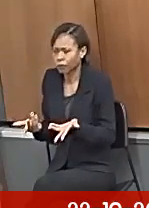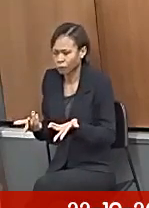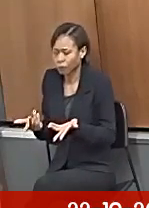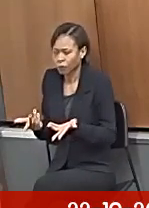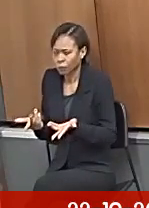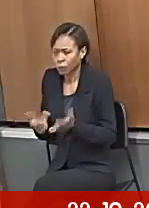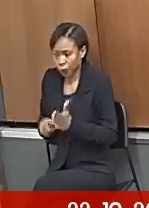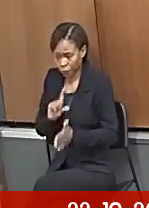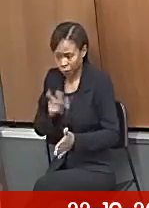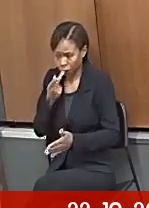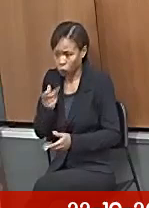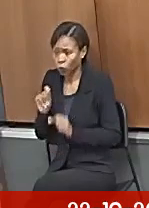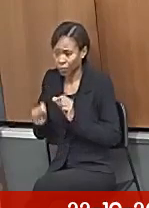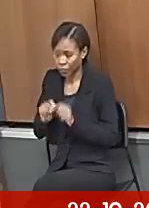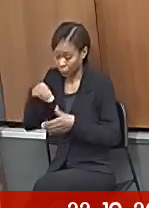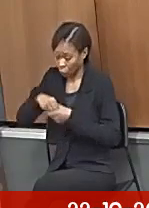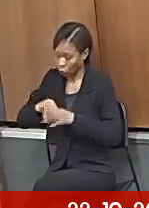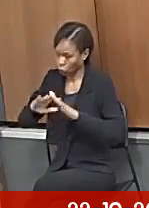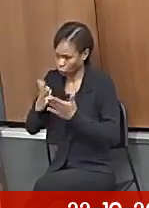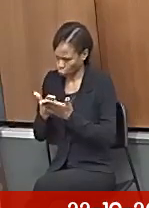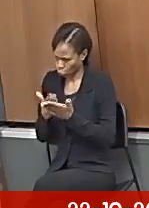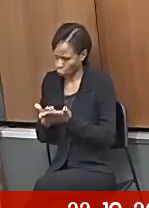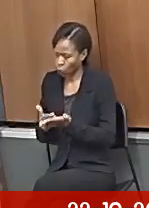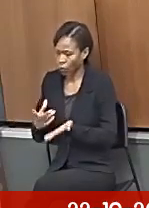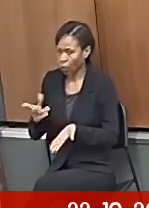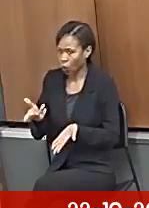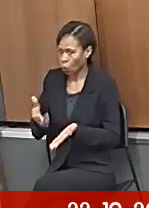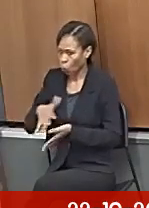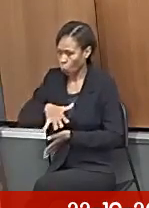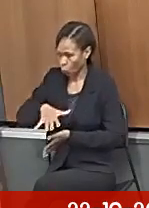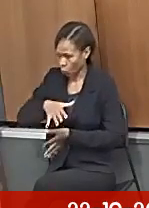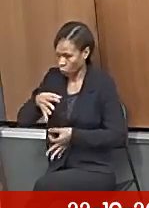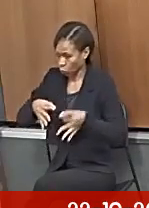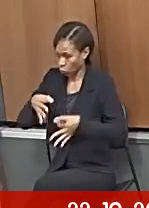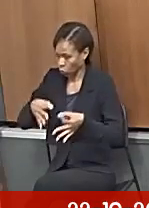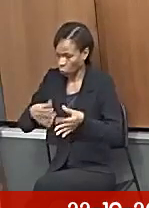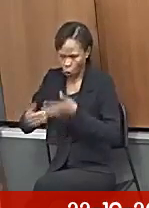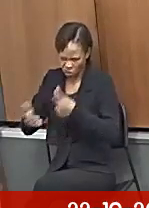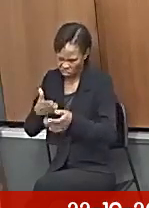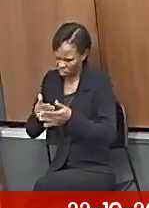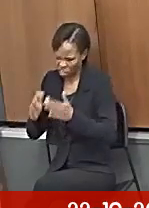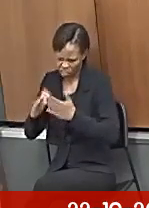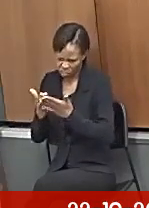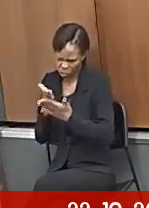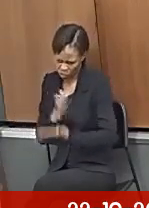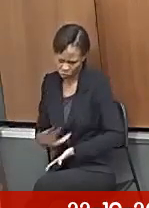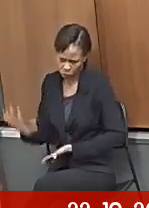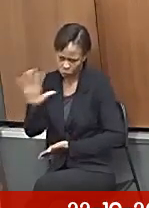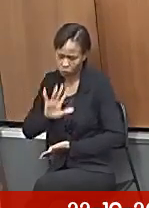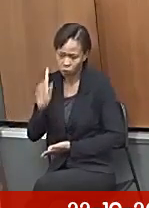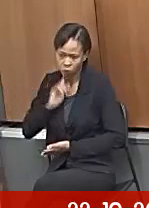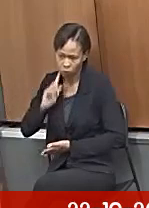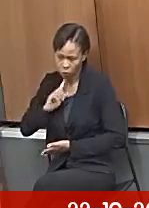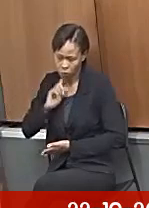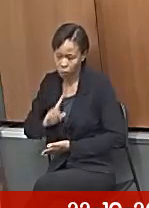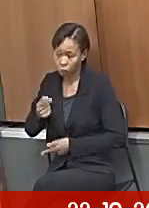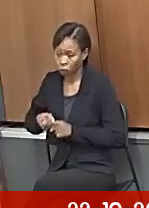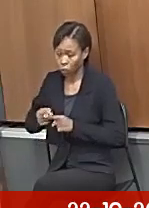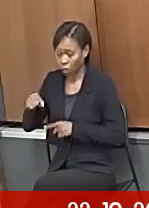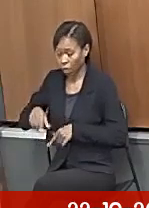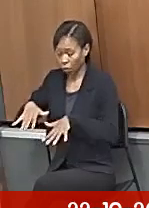que o jurídico das escolas, não estou falando de escola A ou B, estou falando para todo o Estado de Minas Gerais, porque, embora essa audiência